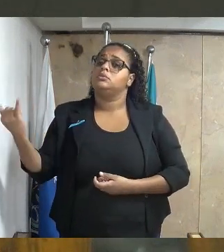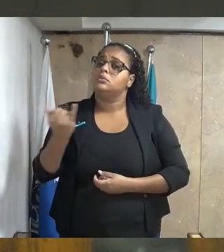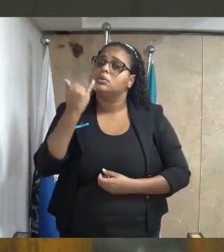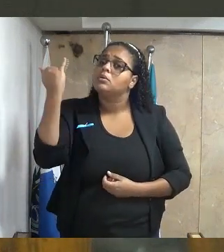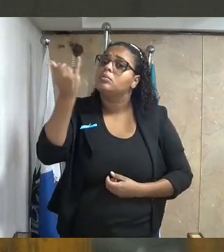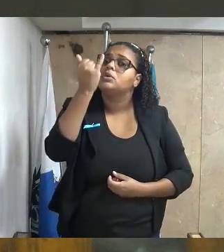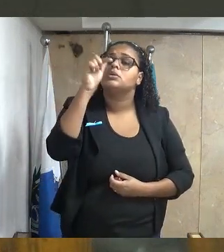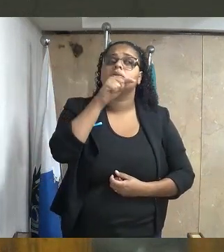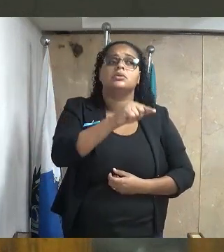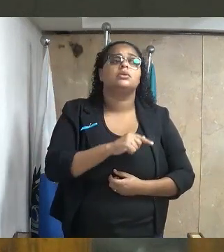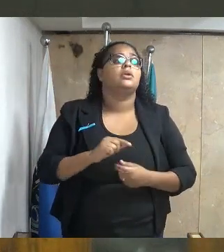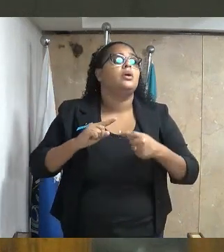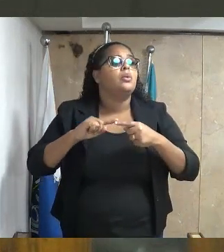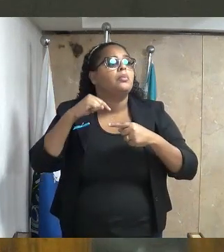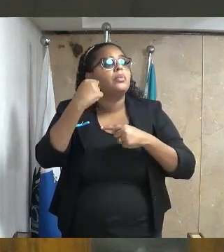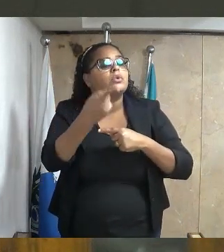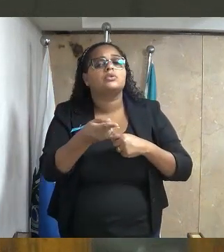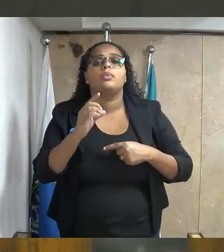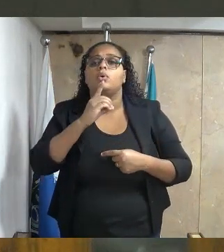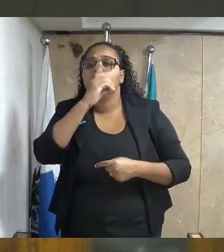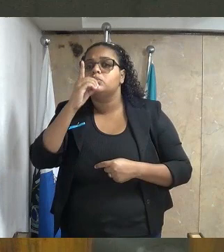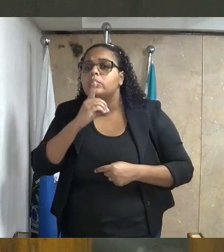importância do próximo domingo.